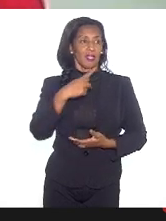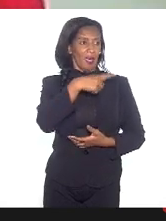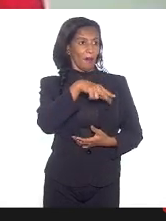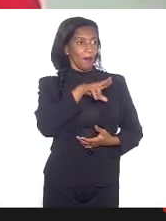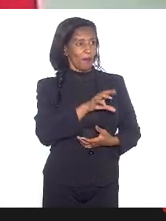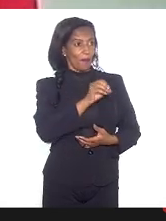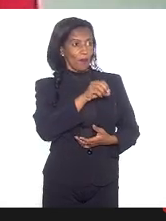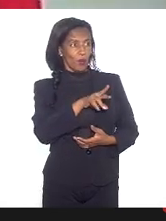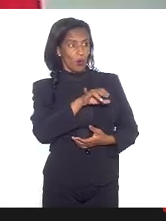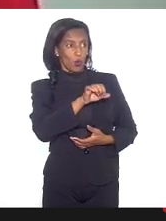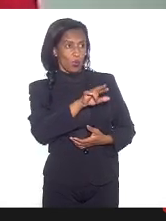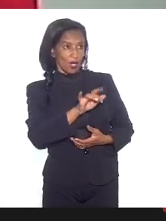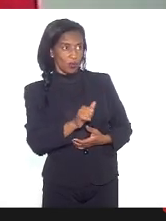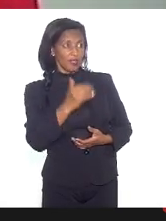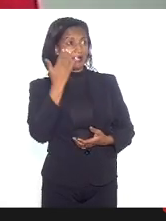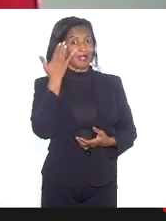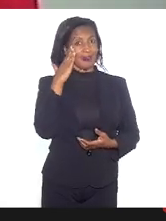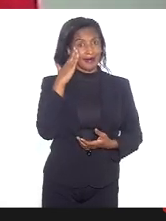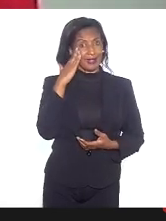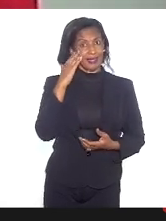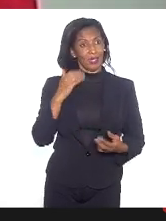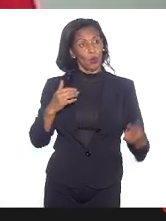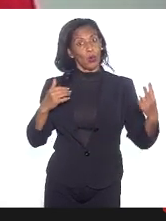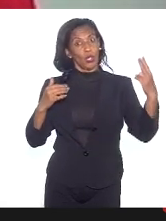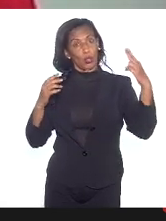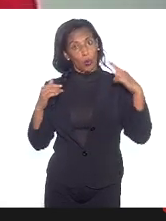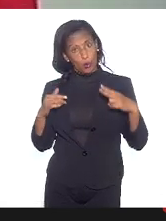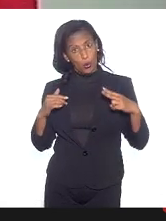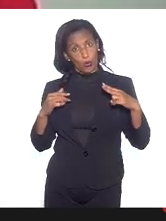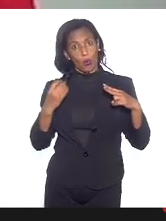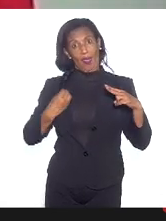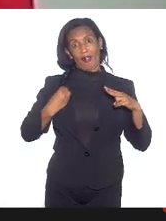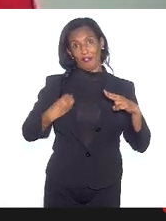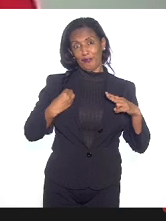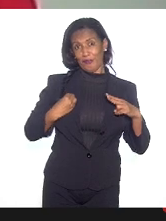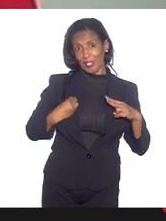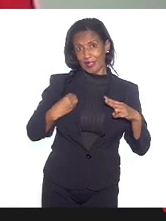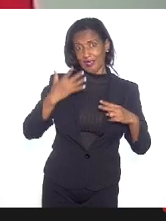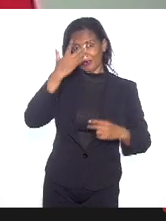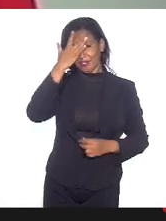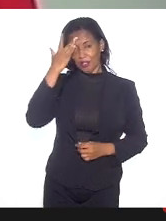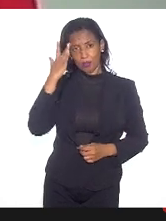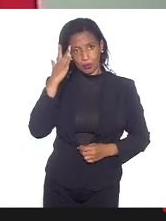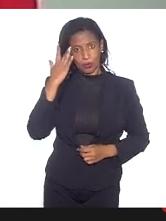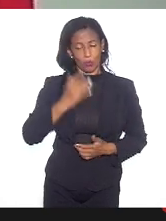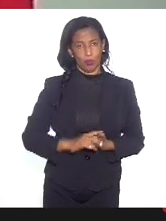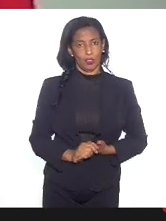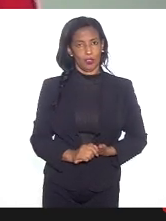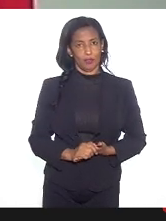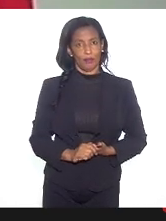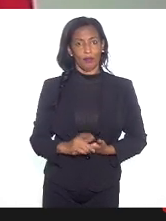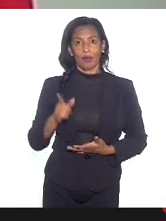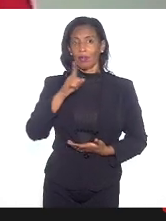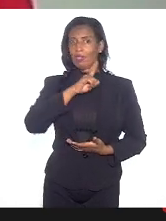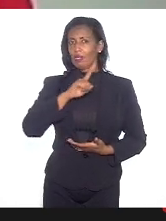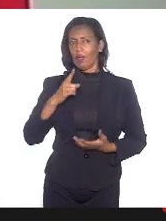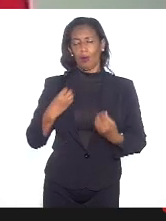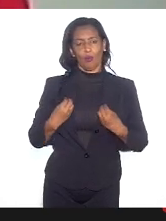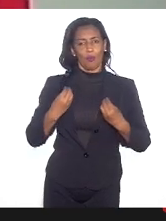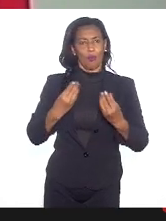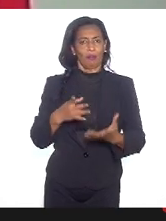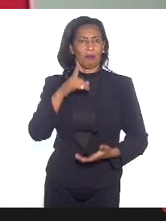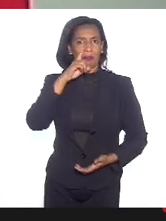Procuradoria entendeu e olhou dessa vez a vida das pessoas, né? não colocando em risco